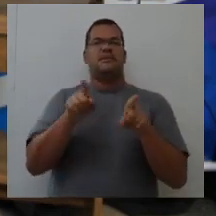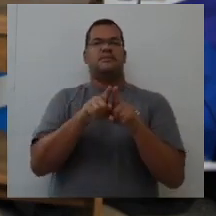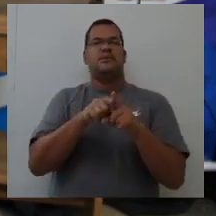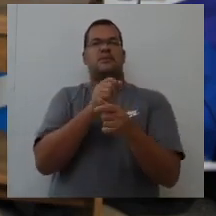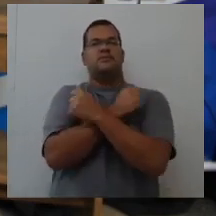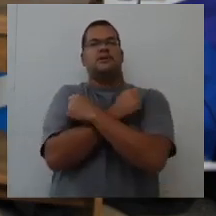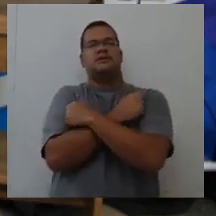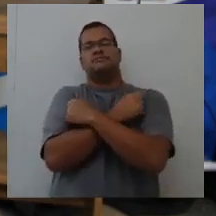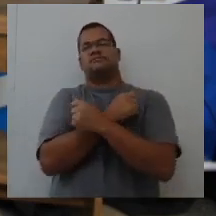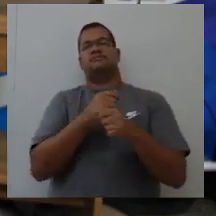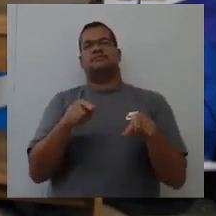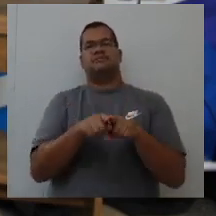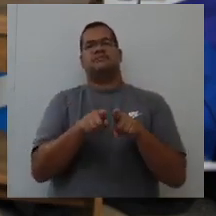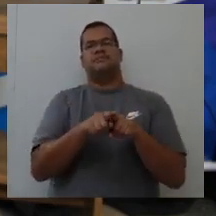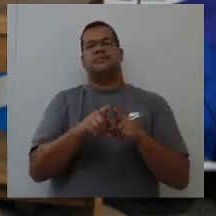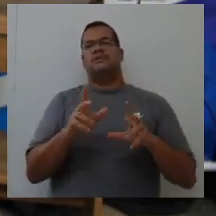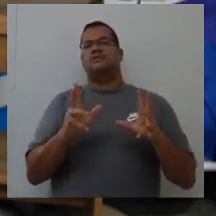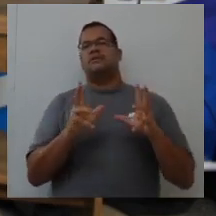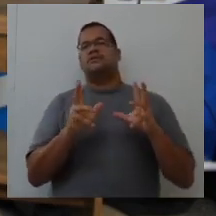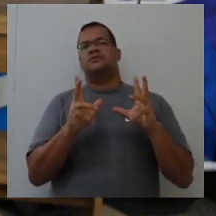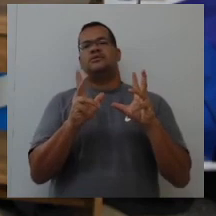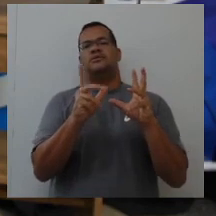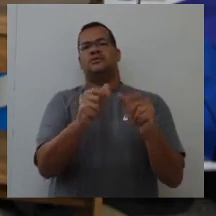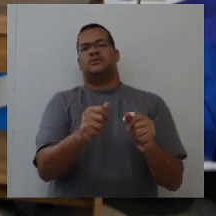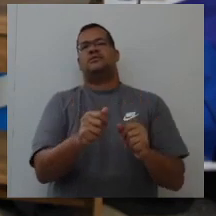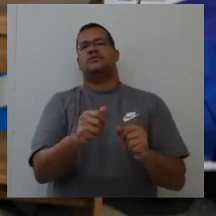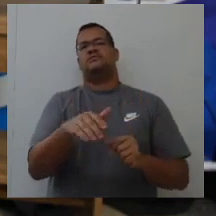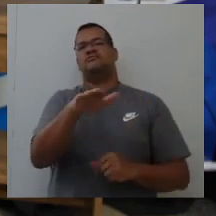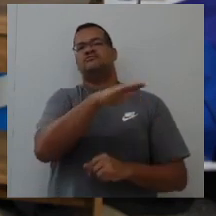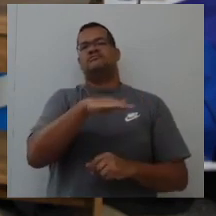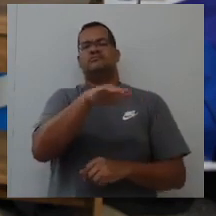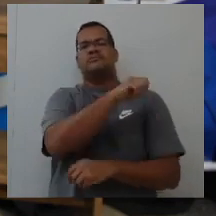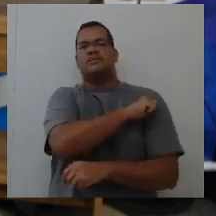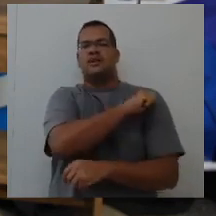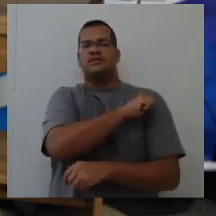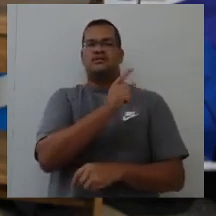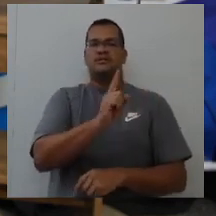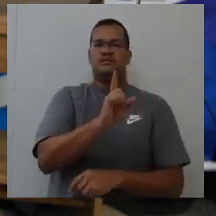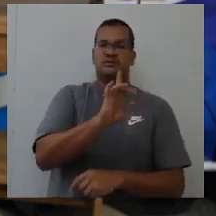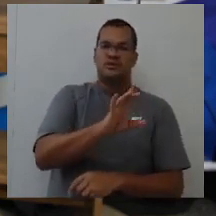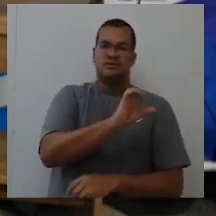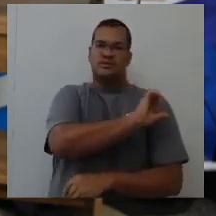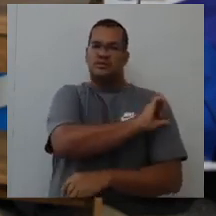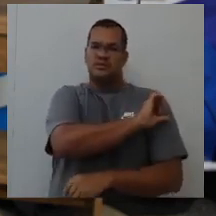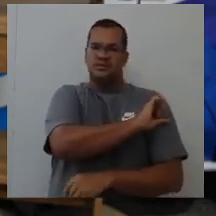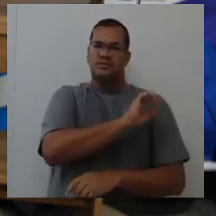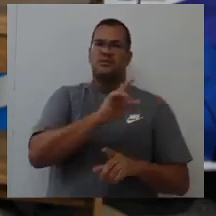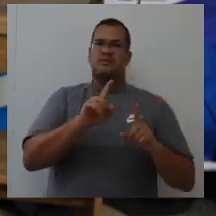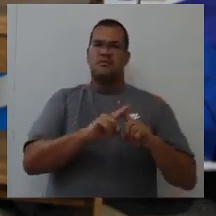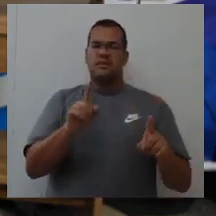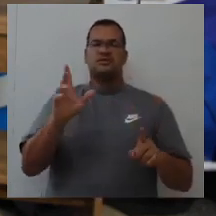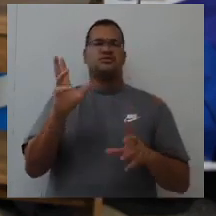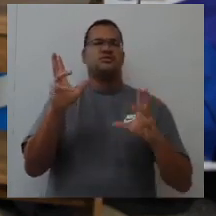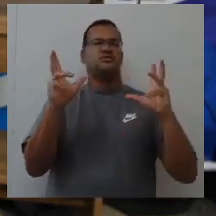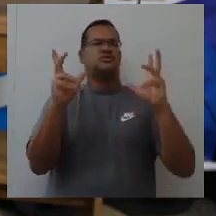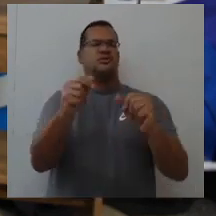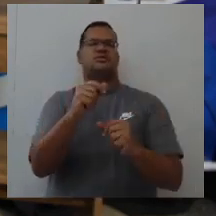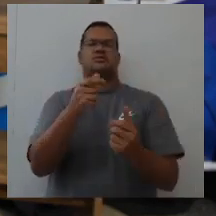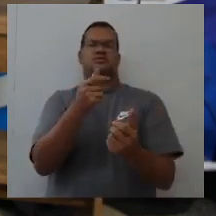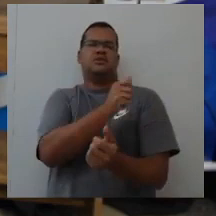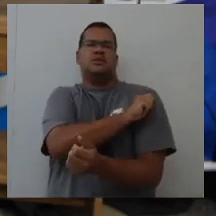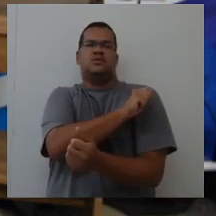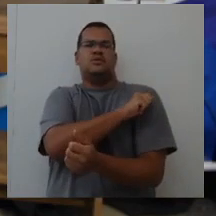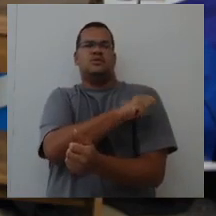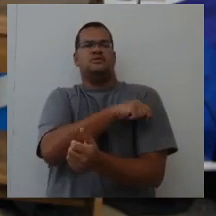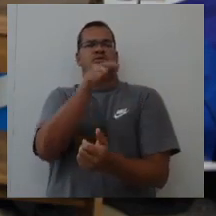mandar um abraço aqui para toda a galera aí, não apenas do nono ano, mas todos os estudantes aí, espalhados aí por esse